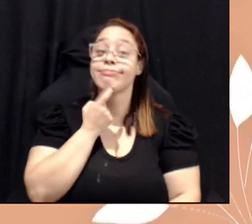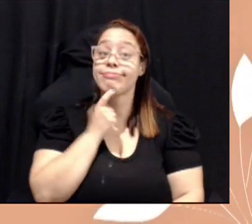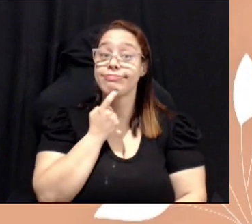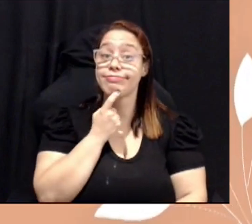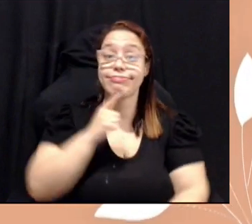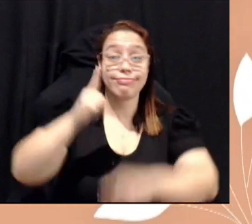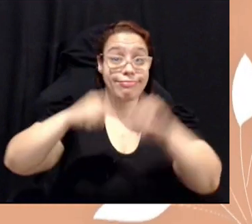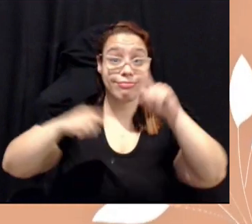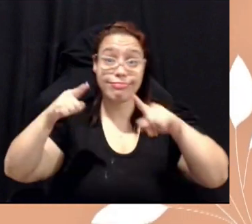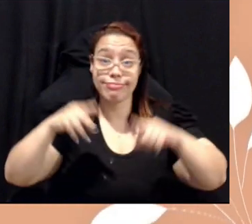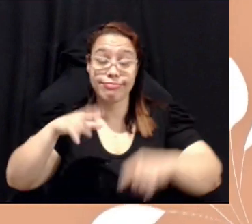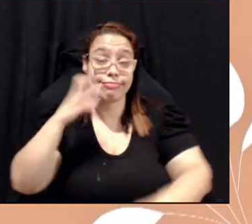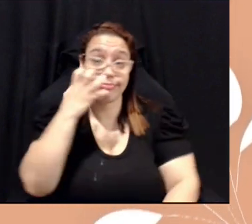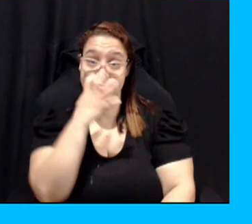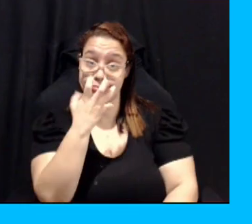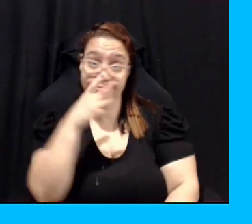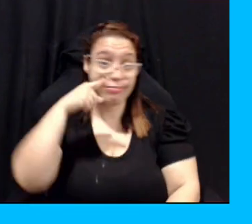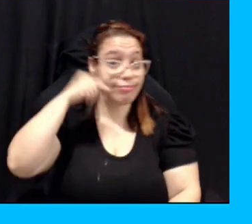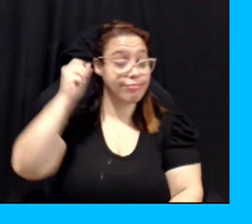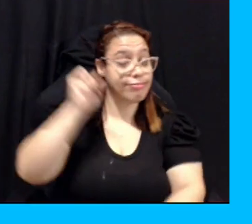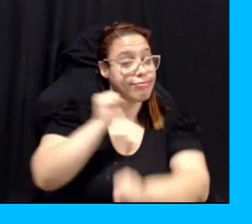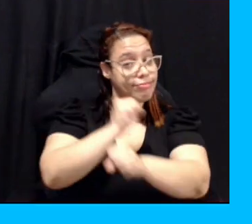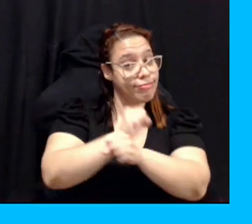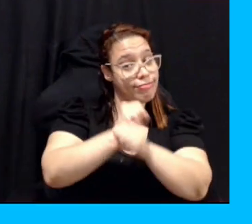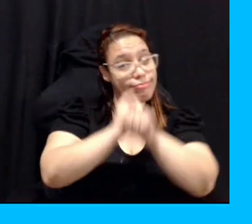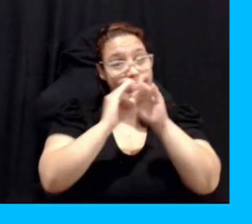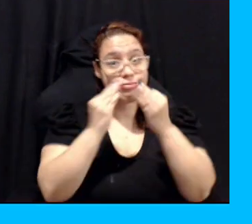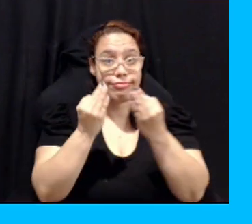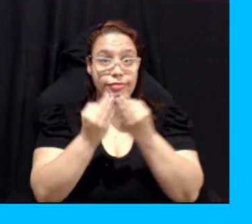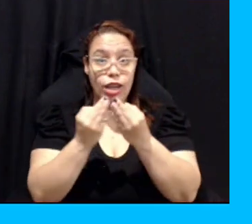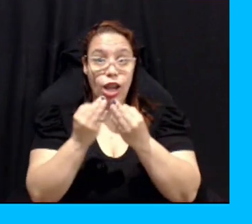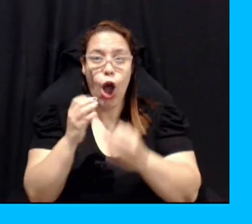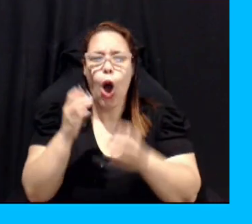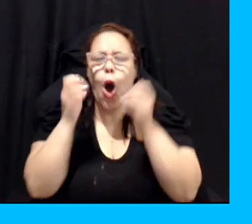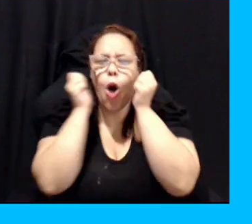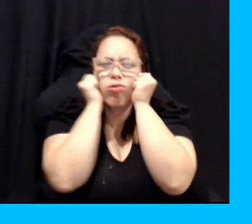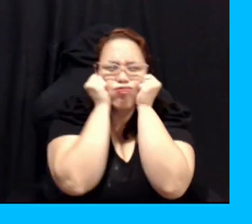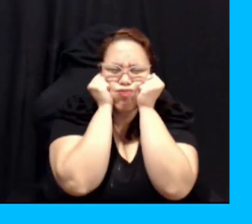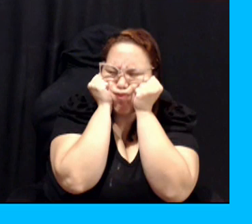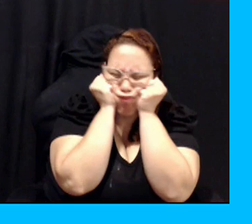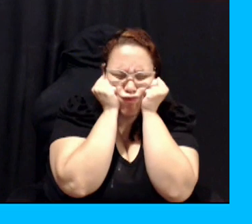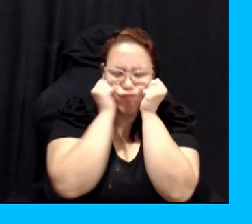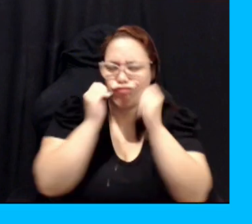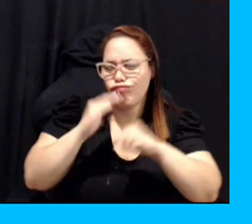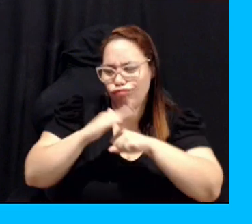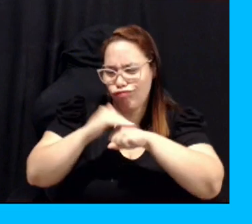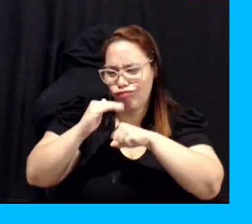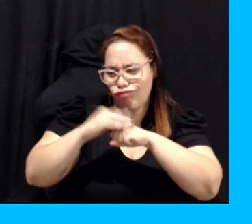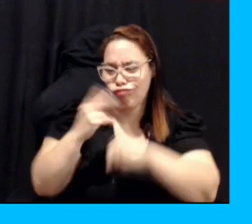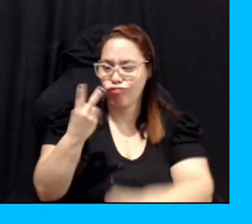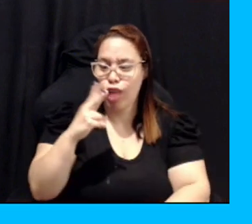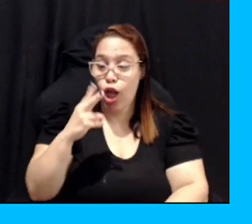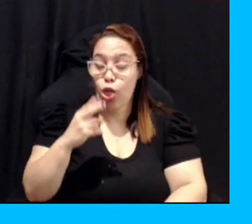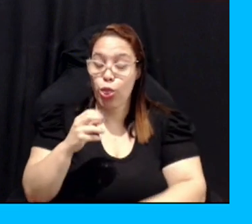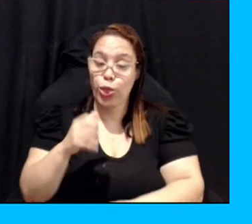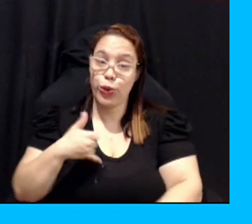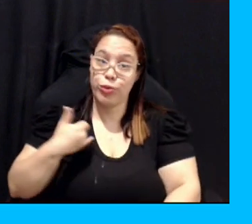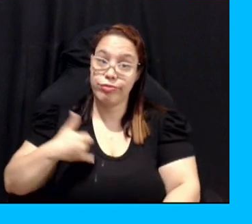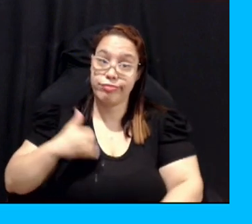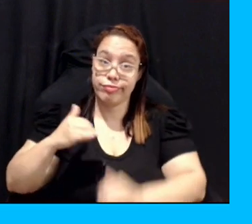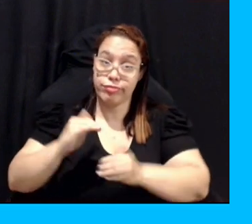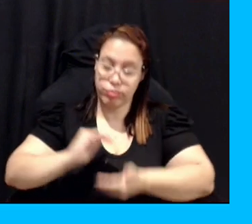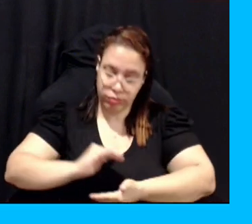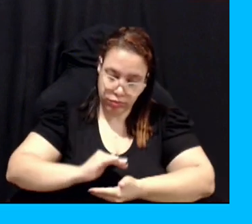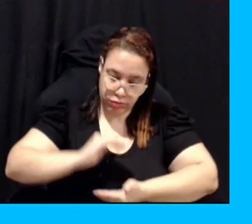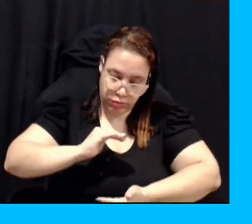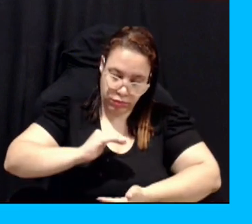cães e gatos aguardando uma família. O Scooby é um doguinho muito meigo. Ele tem 2 anos de idade e é de porte médio. Ele